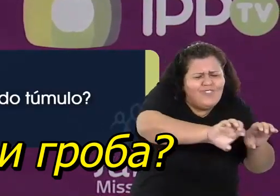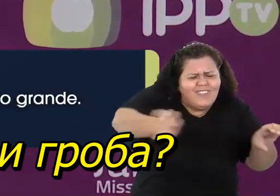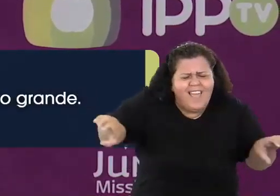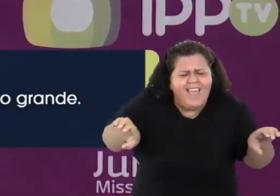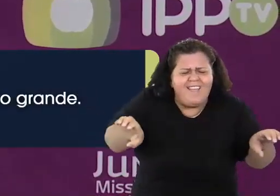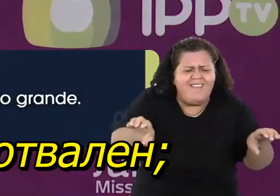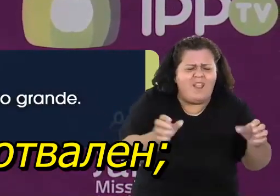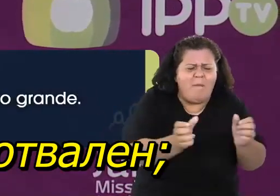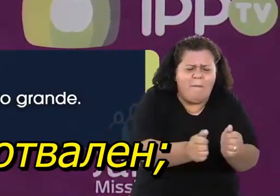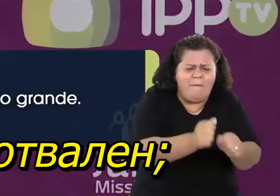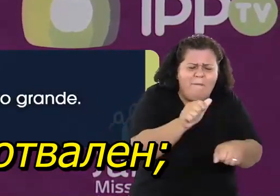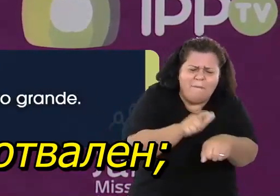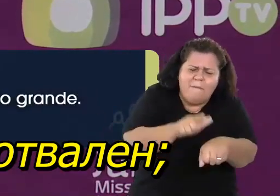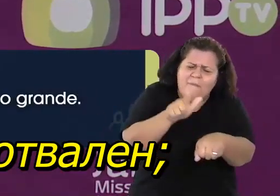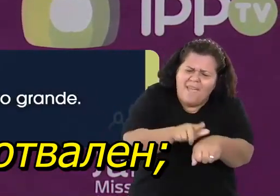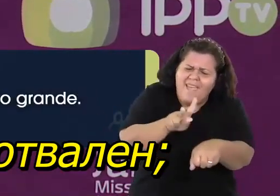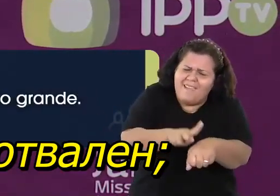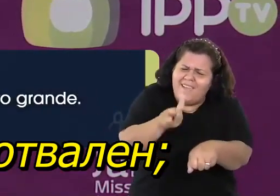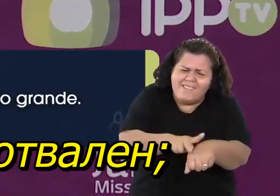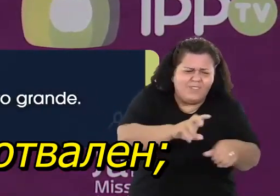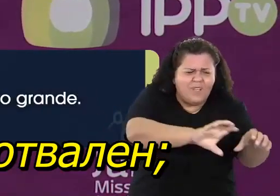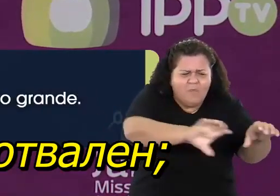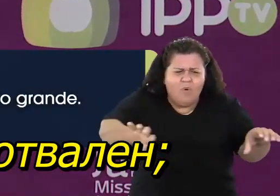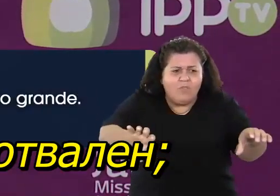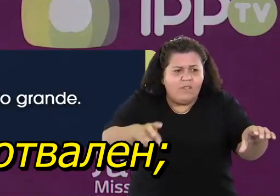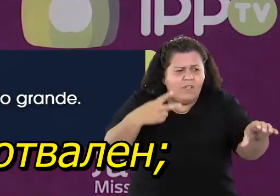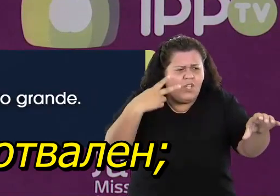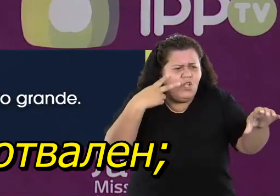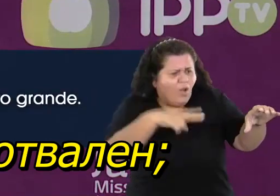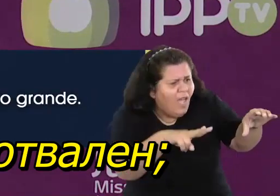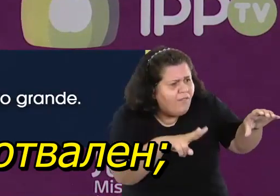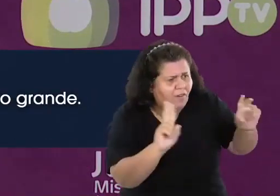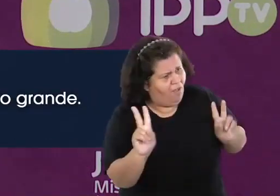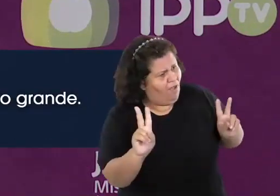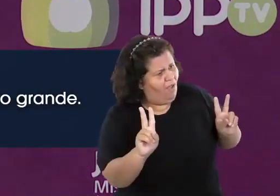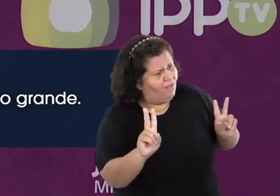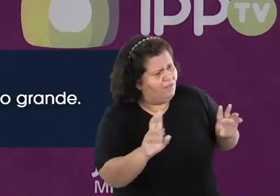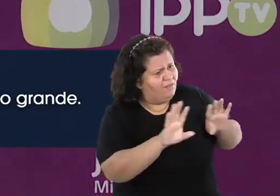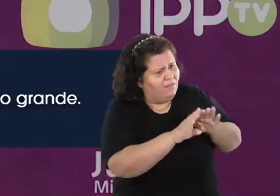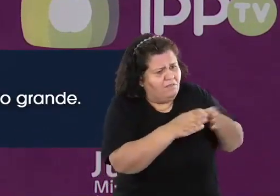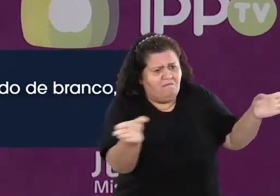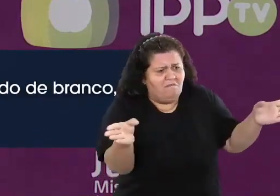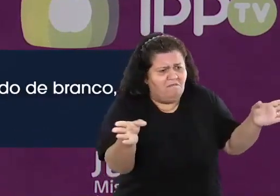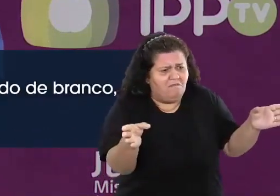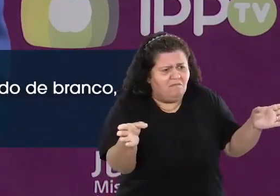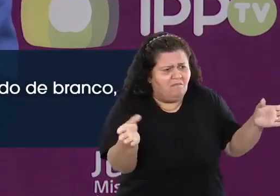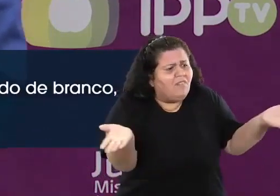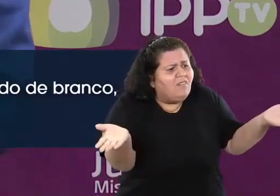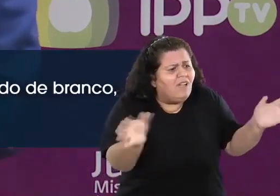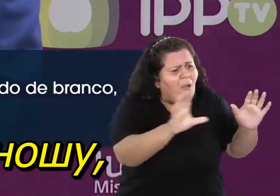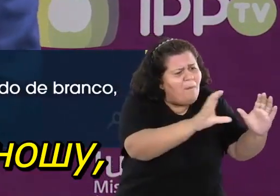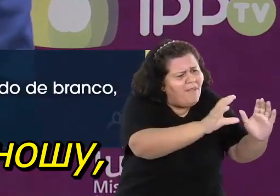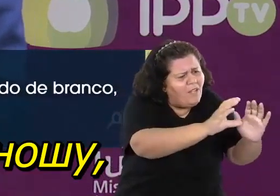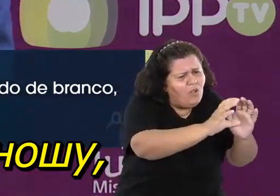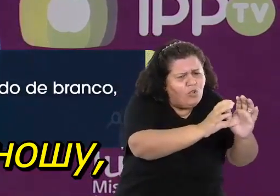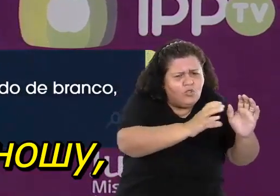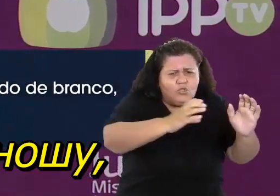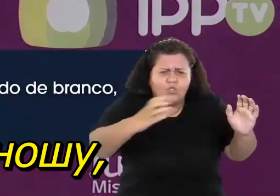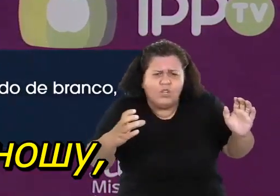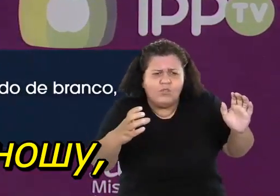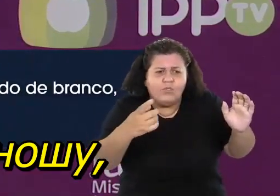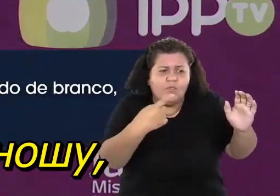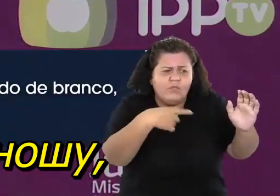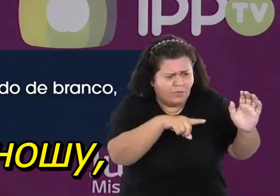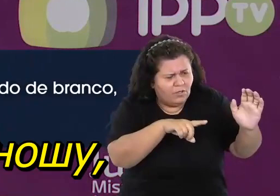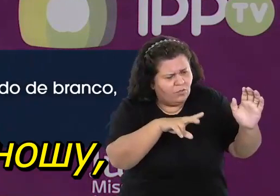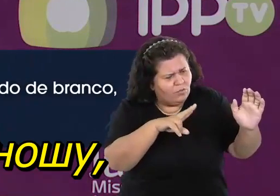túmulo? E olhando, viram que a pedra já estava removida, pois era muito grande. Entrando no